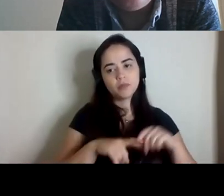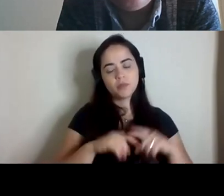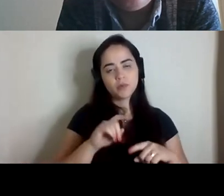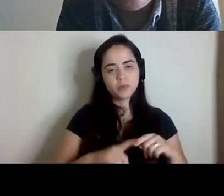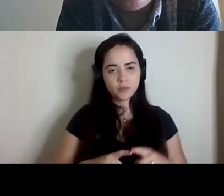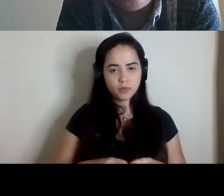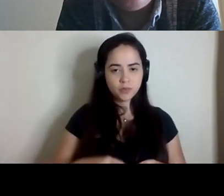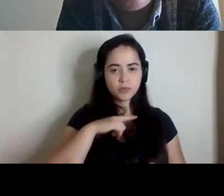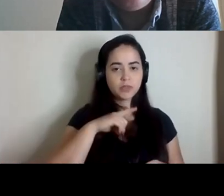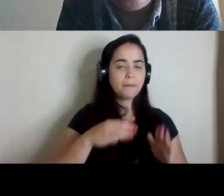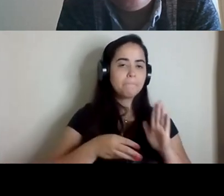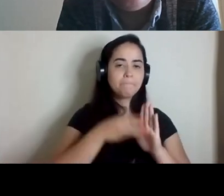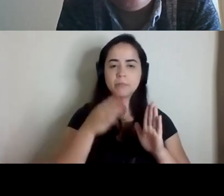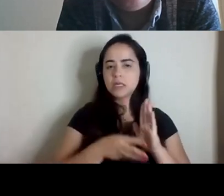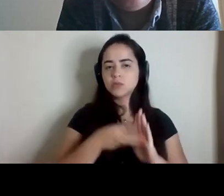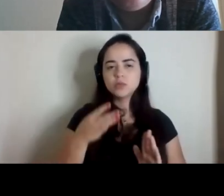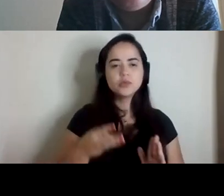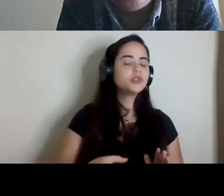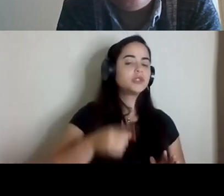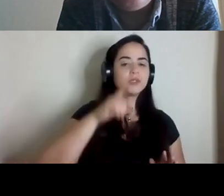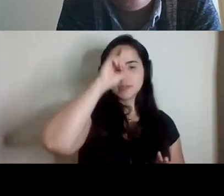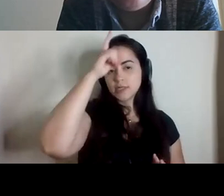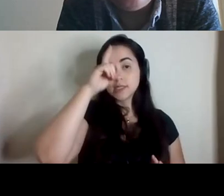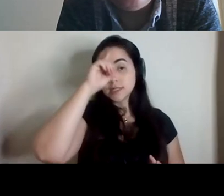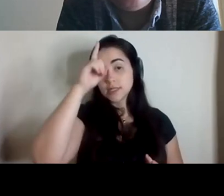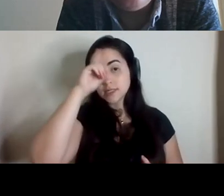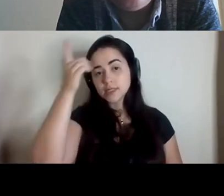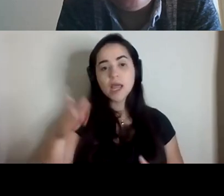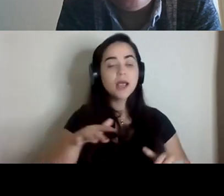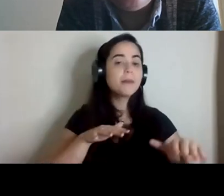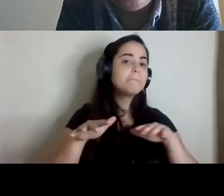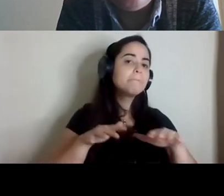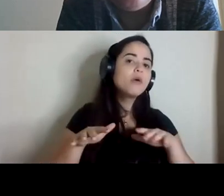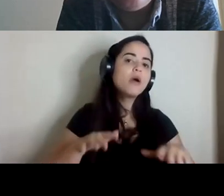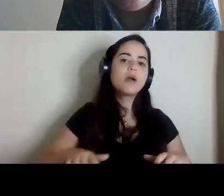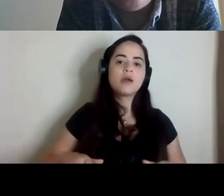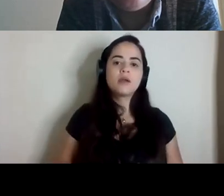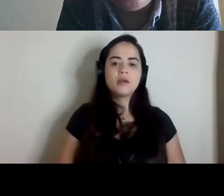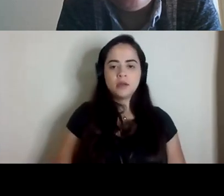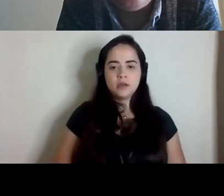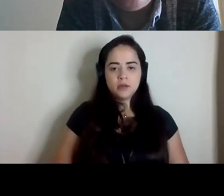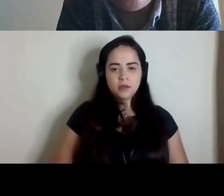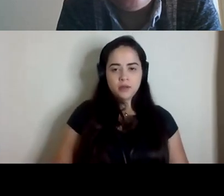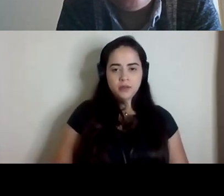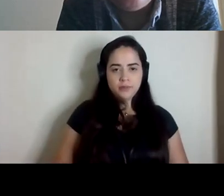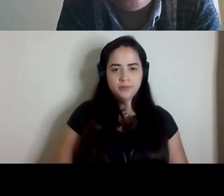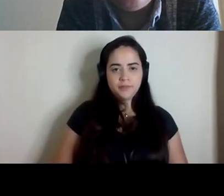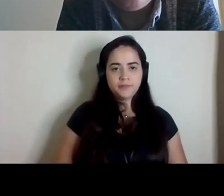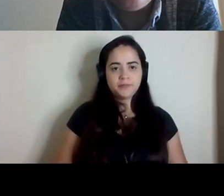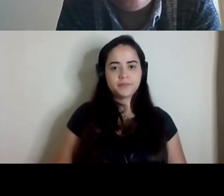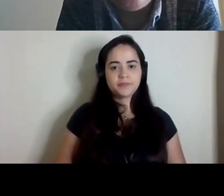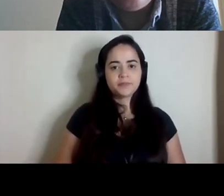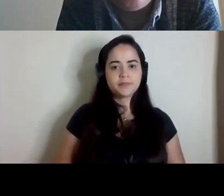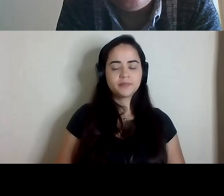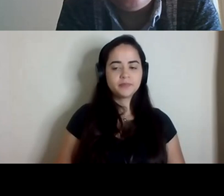muitas metodologias, muitas ideias, né? Muitos movimentos para a EPT, e isso vai, de